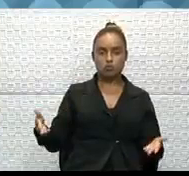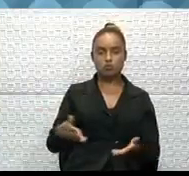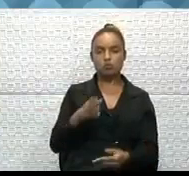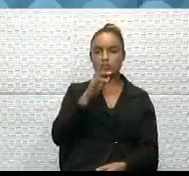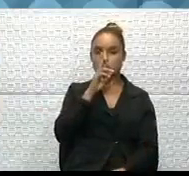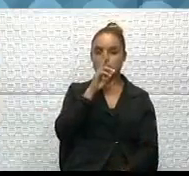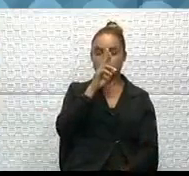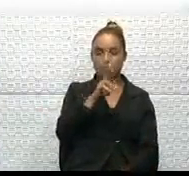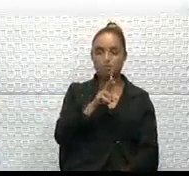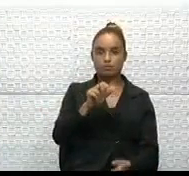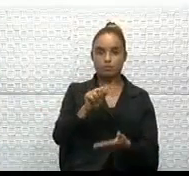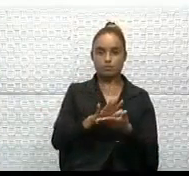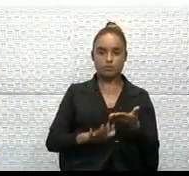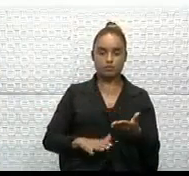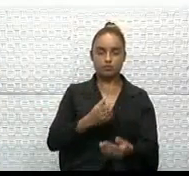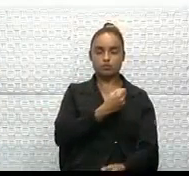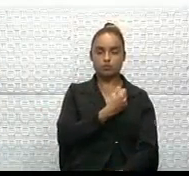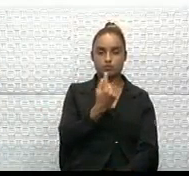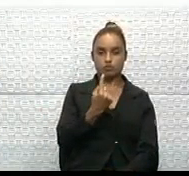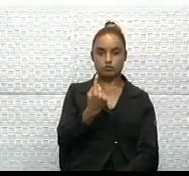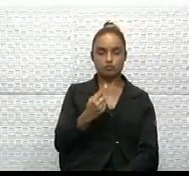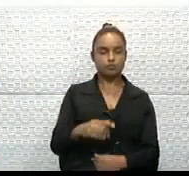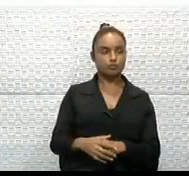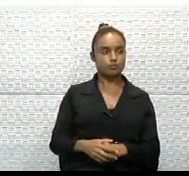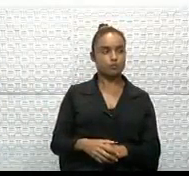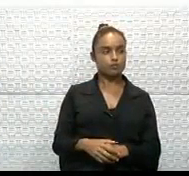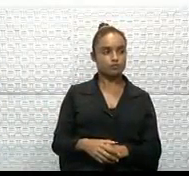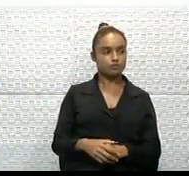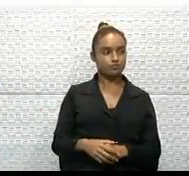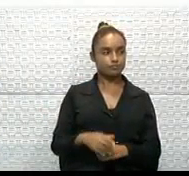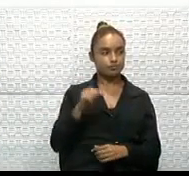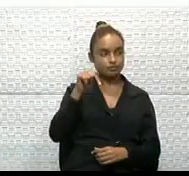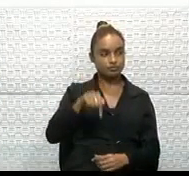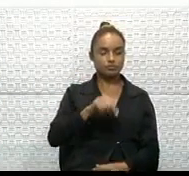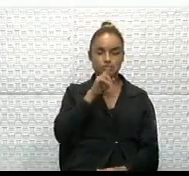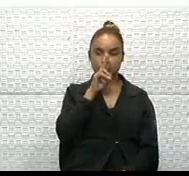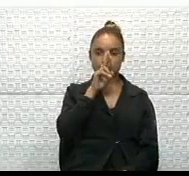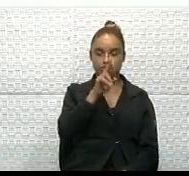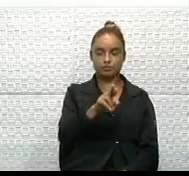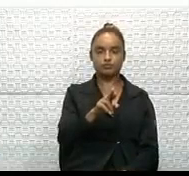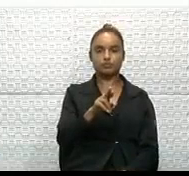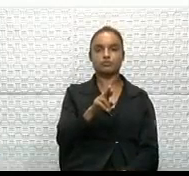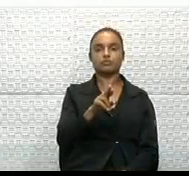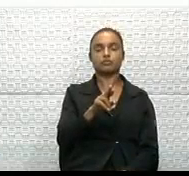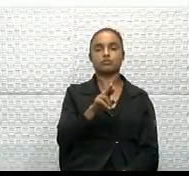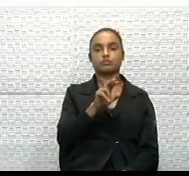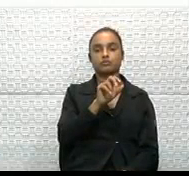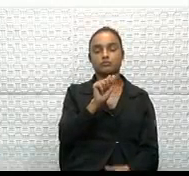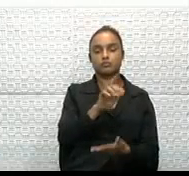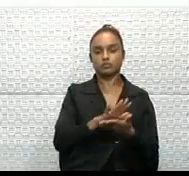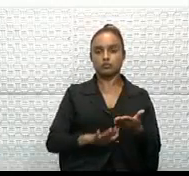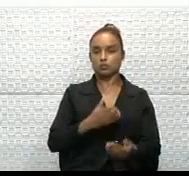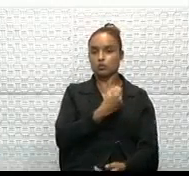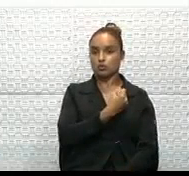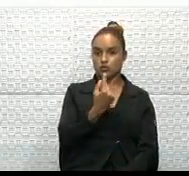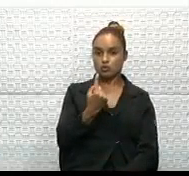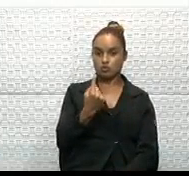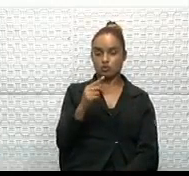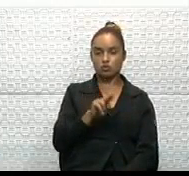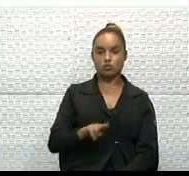a primeira situação problema. Acompanhe comigo no quadro. Para resolvermos a primeira situação problema, vamos